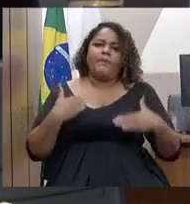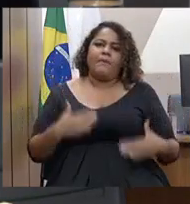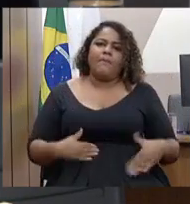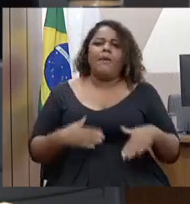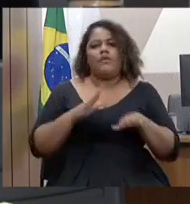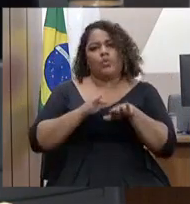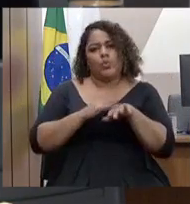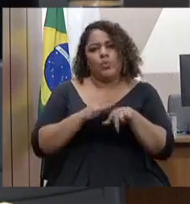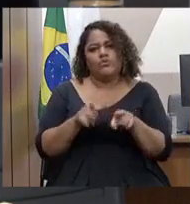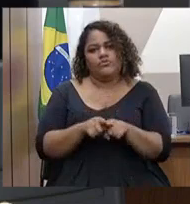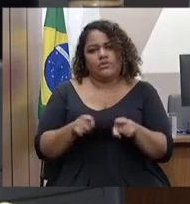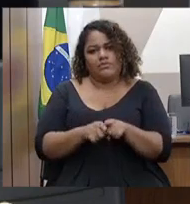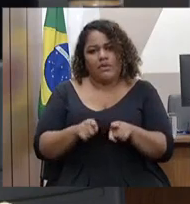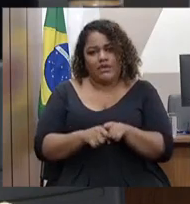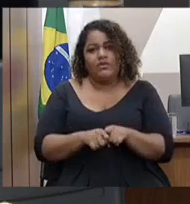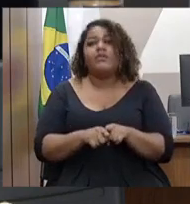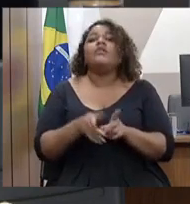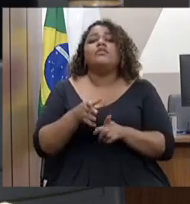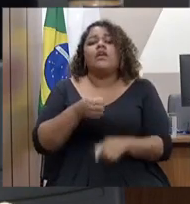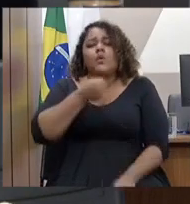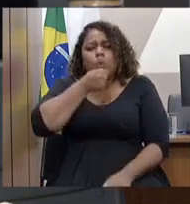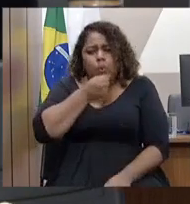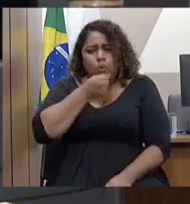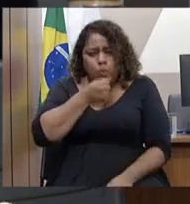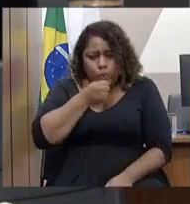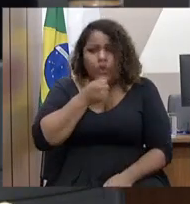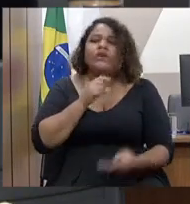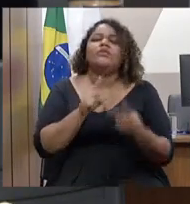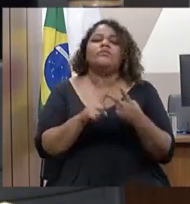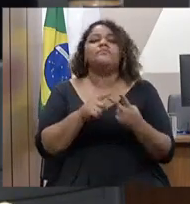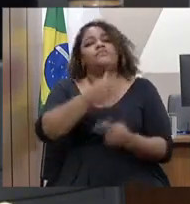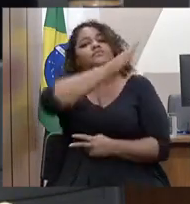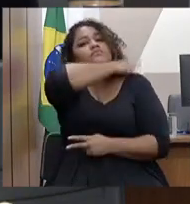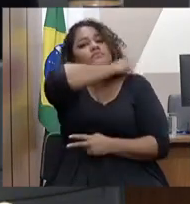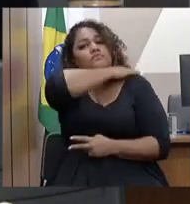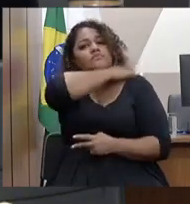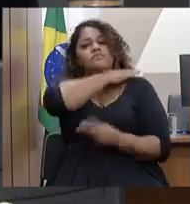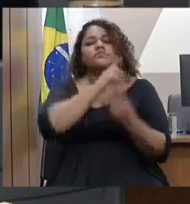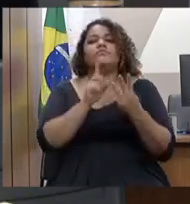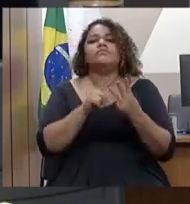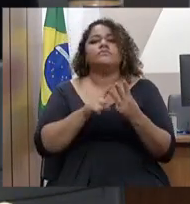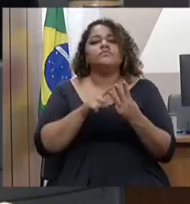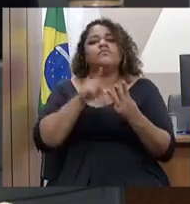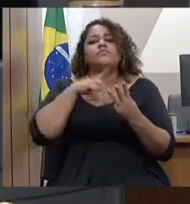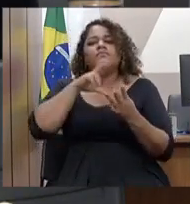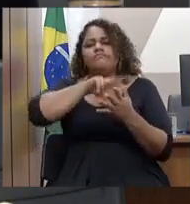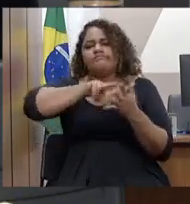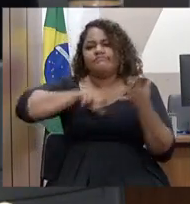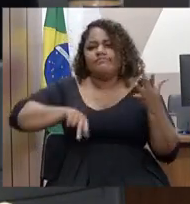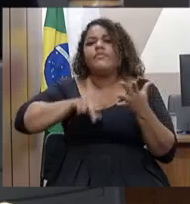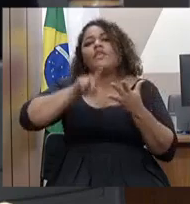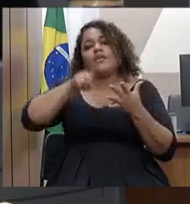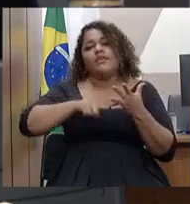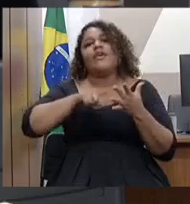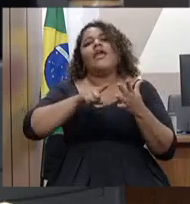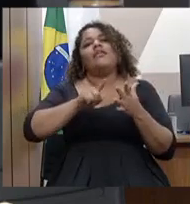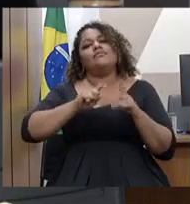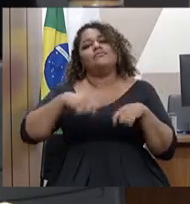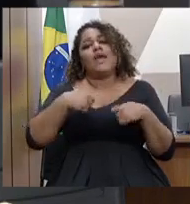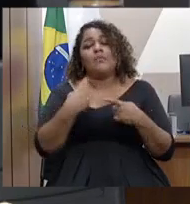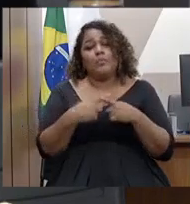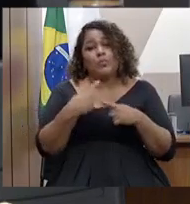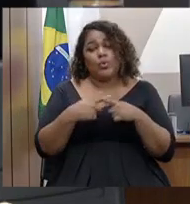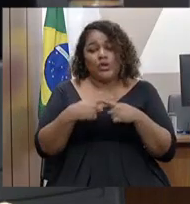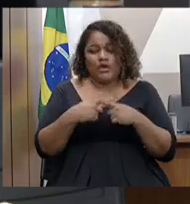irritativa asma brônquica e o câncer guardam profundos vínculos com os estados emocionais do sujeito o sujeito incapaz de harmonizar